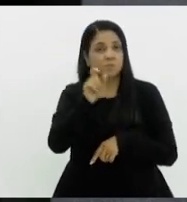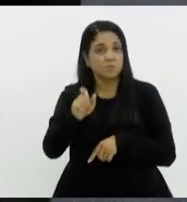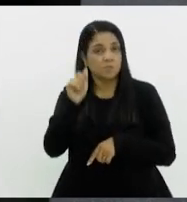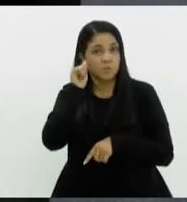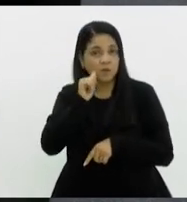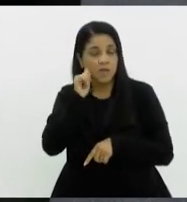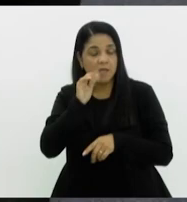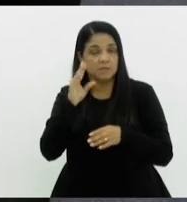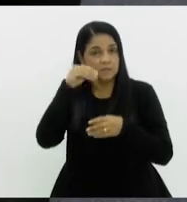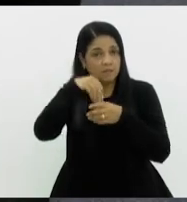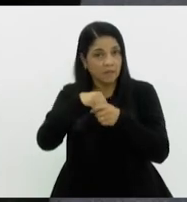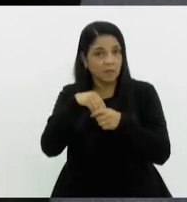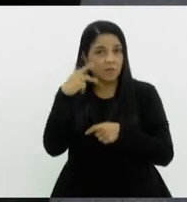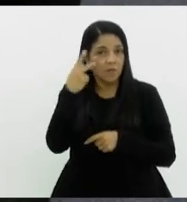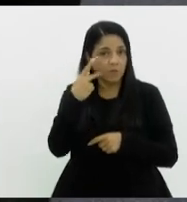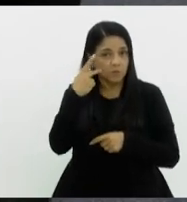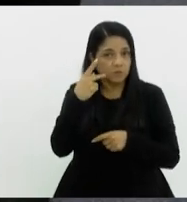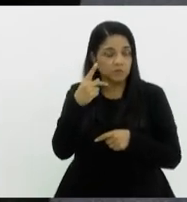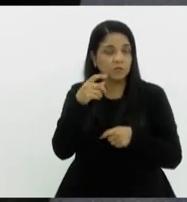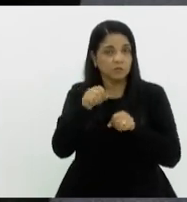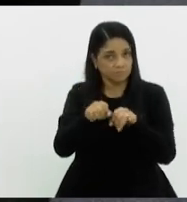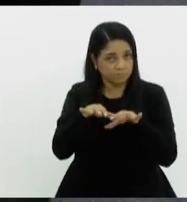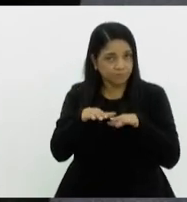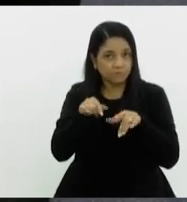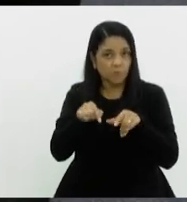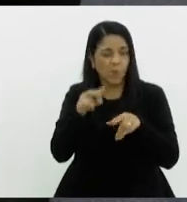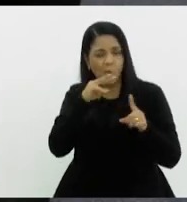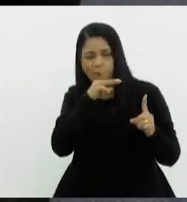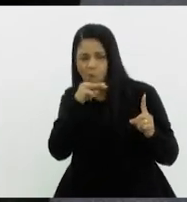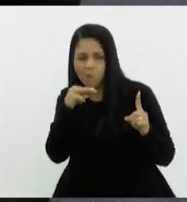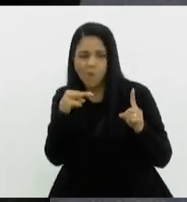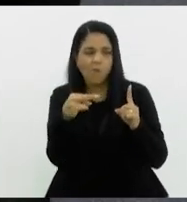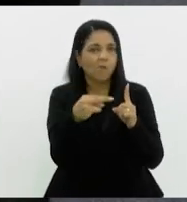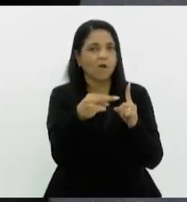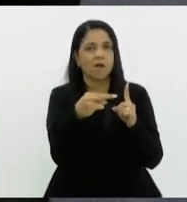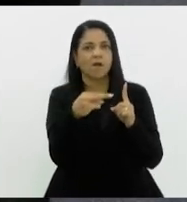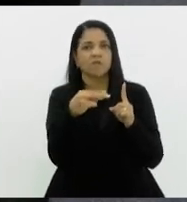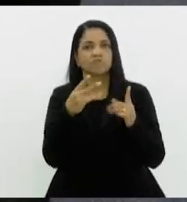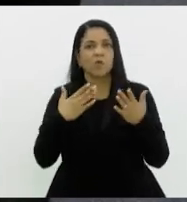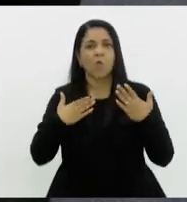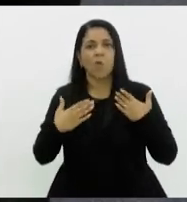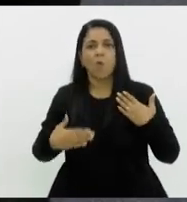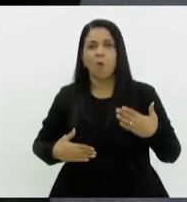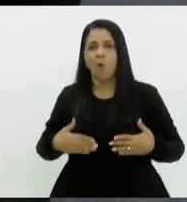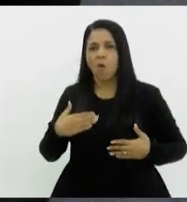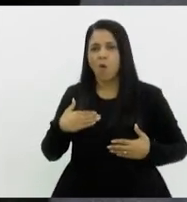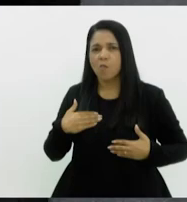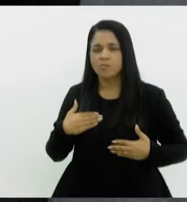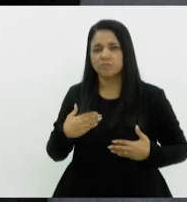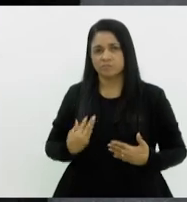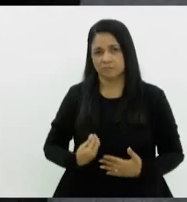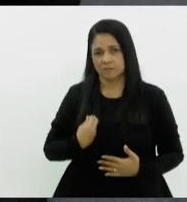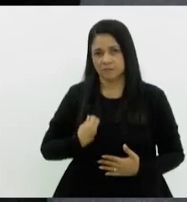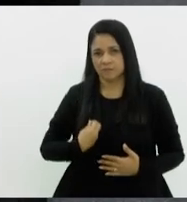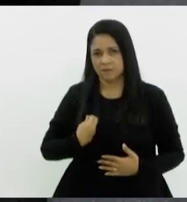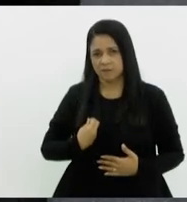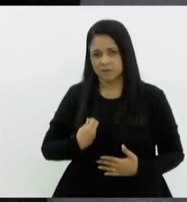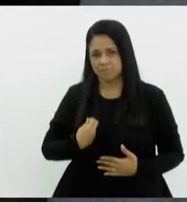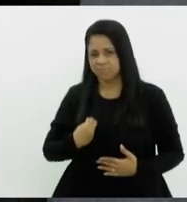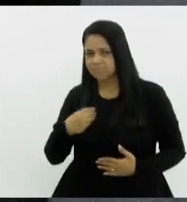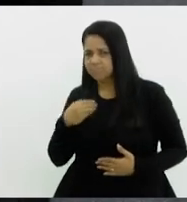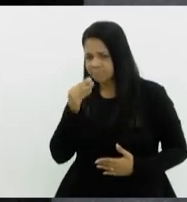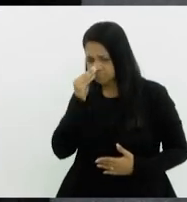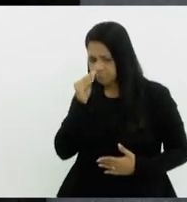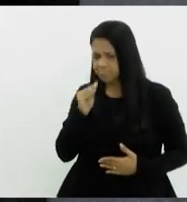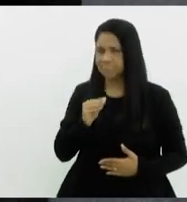parlamento e do olhar que podemos ter quando nós temos nossos corpos, as nossas existências malquistas